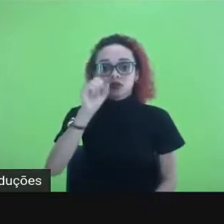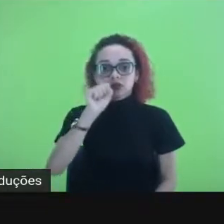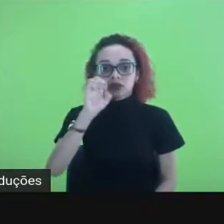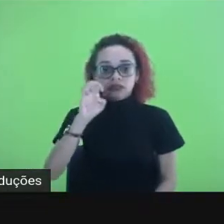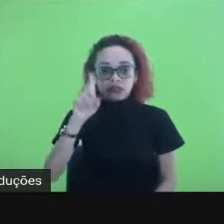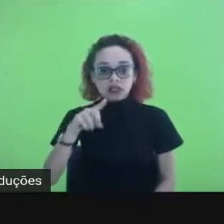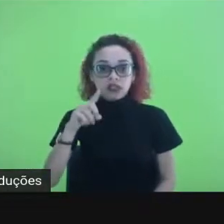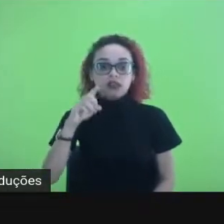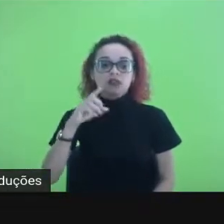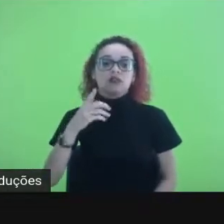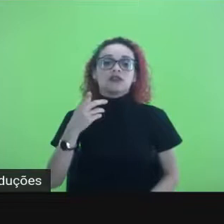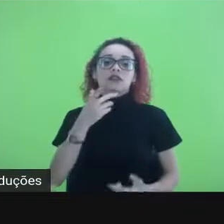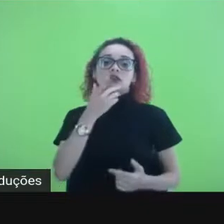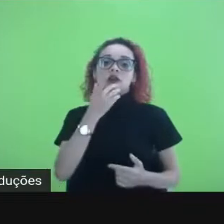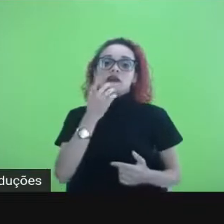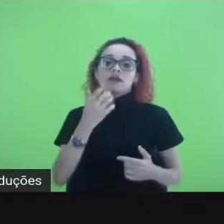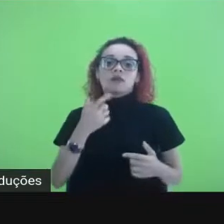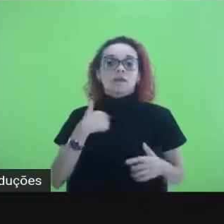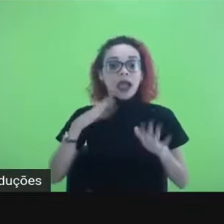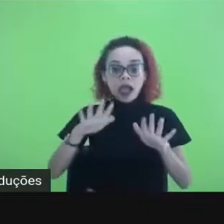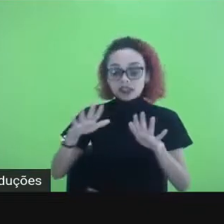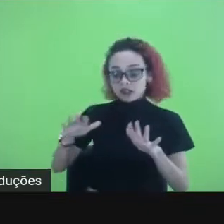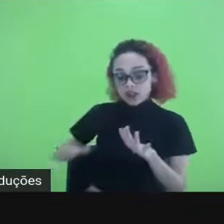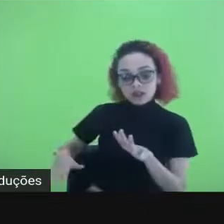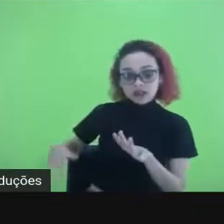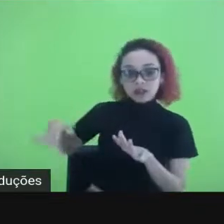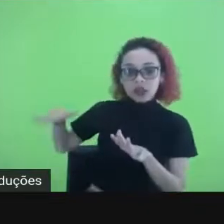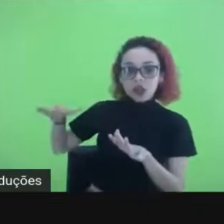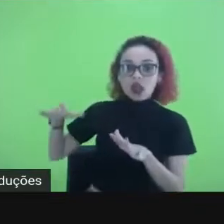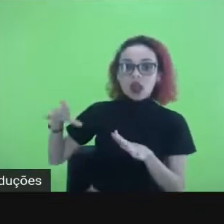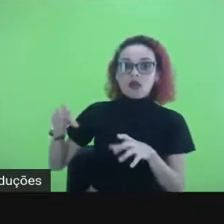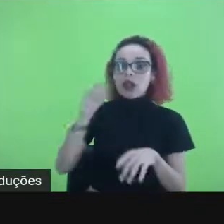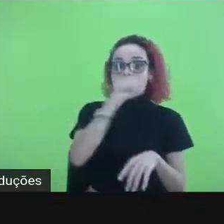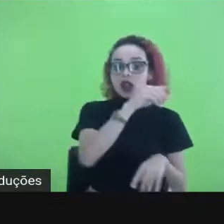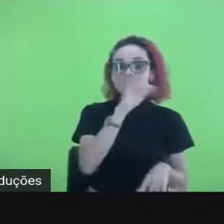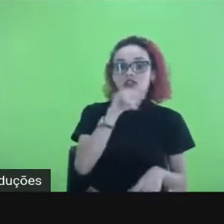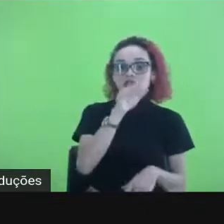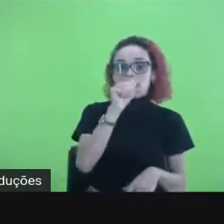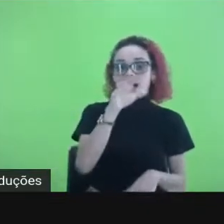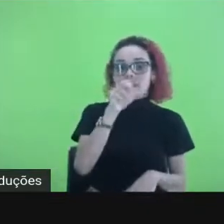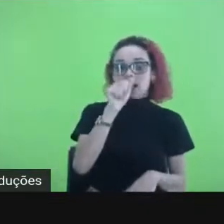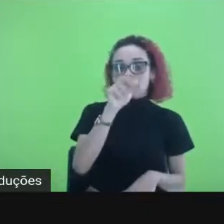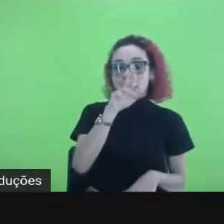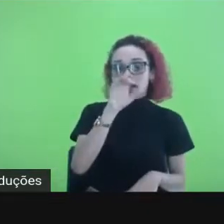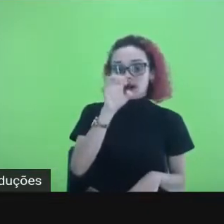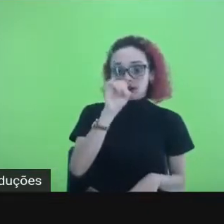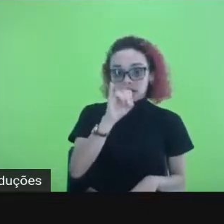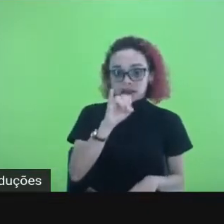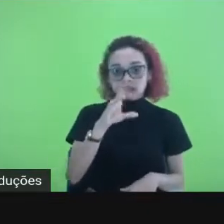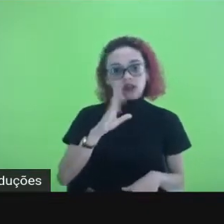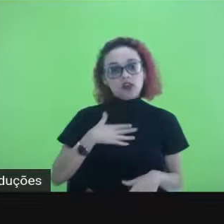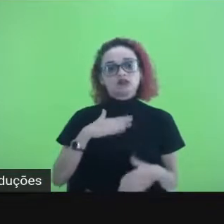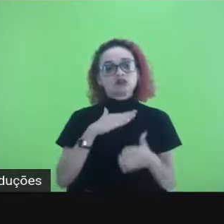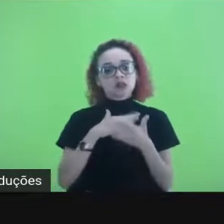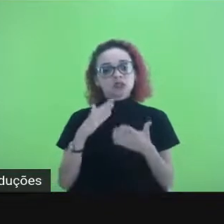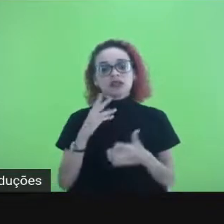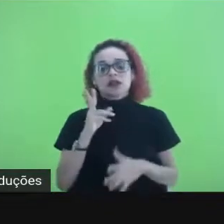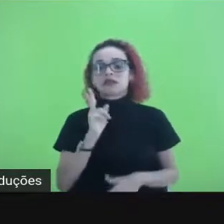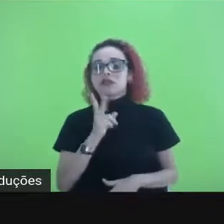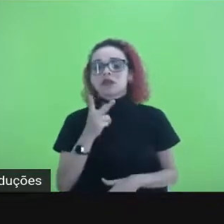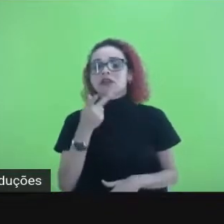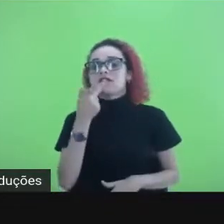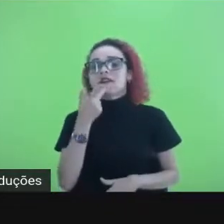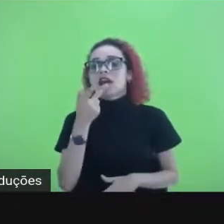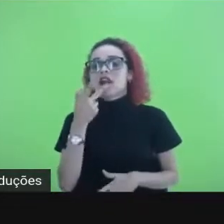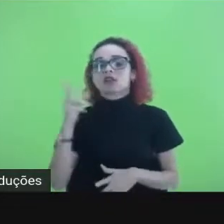Mas uma boa parte aí da minha infância e adolescência foi em Jacareí. Eu gosto de começar a minha fala sempre falando um pouco da minha origem, da